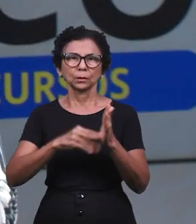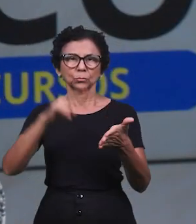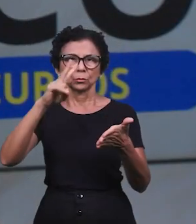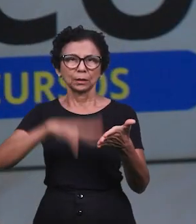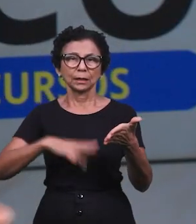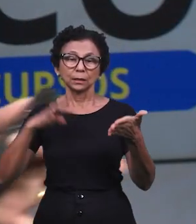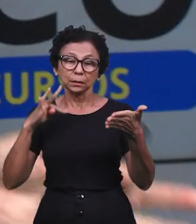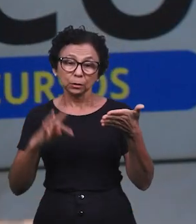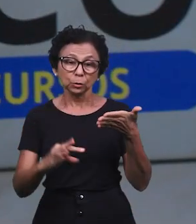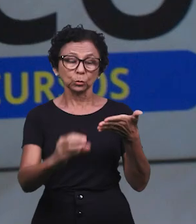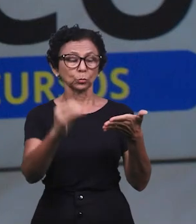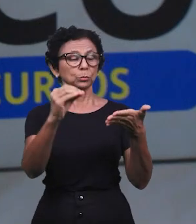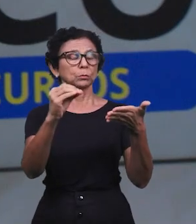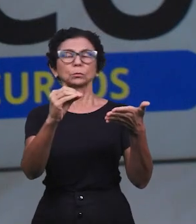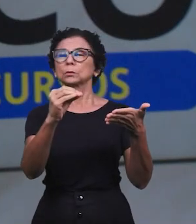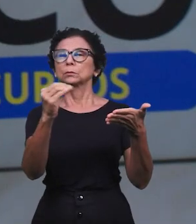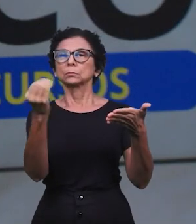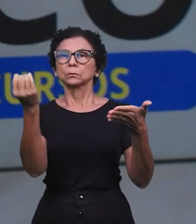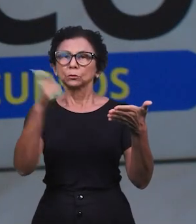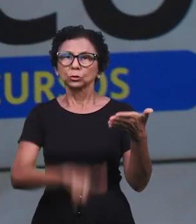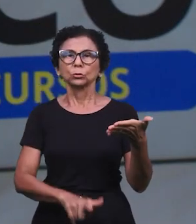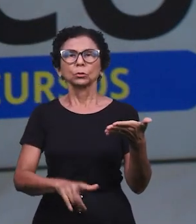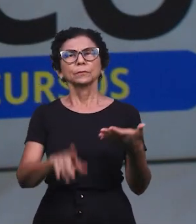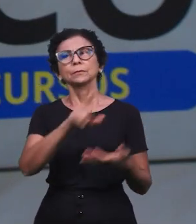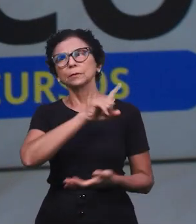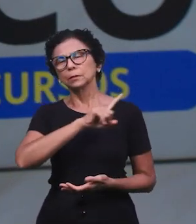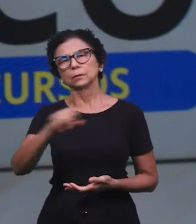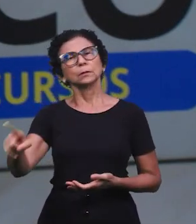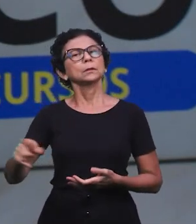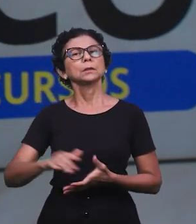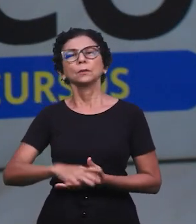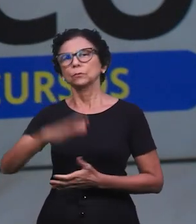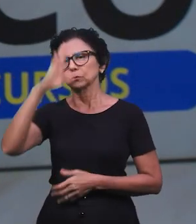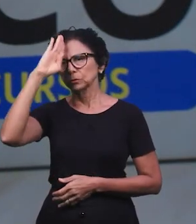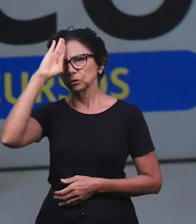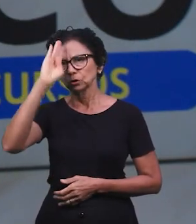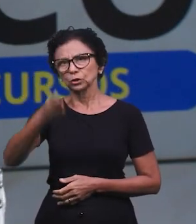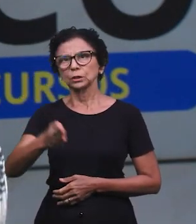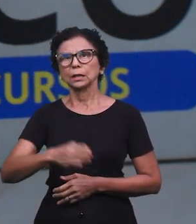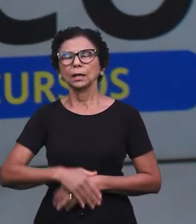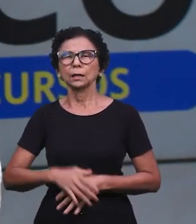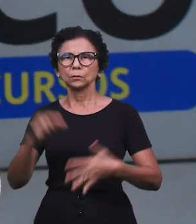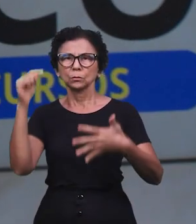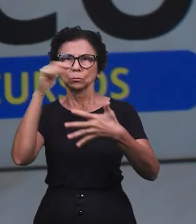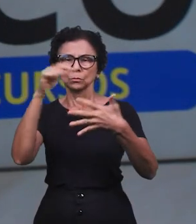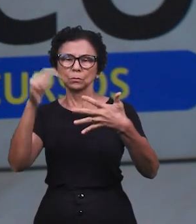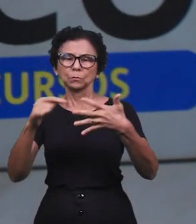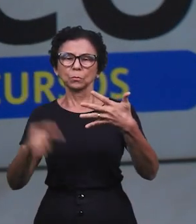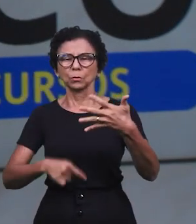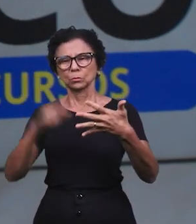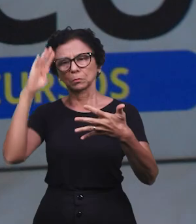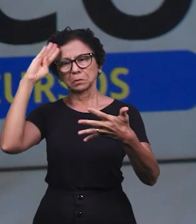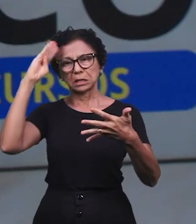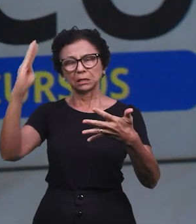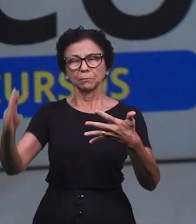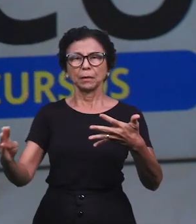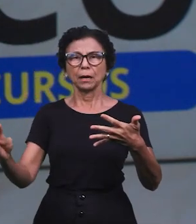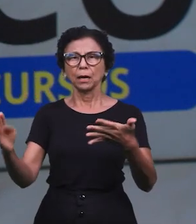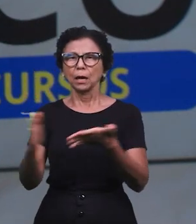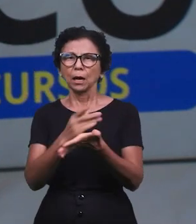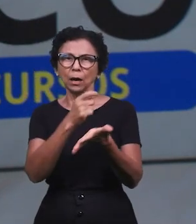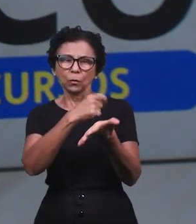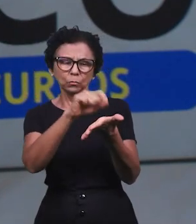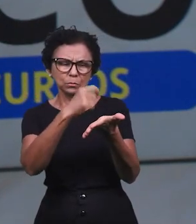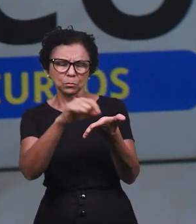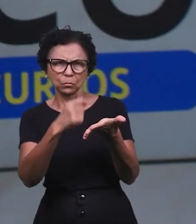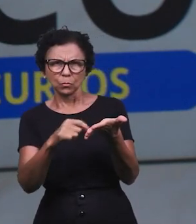novamente, porque eu estou estudando de novo. Não, eu vou direto já o quê? Nos pontos principais, em algumas